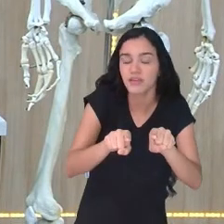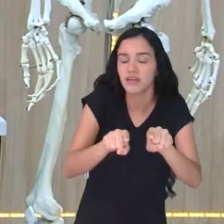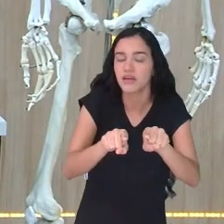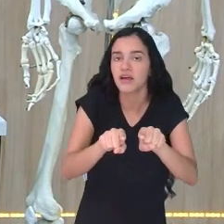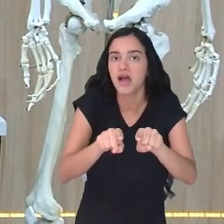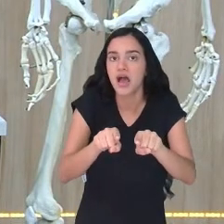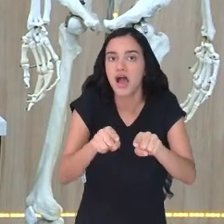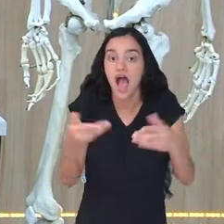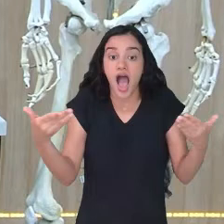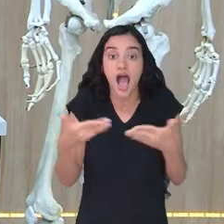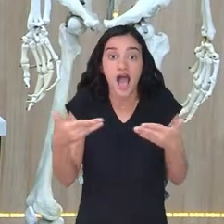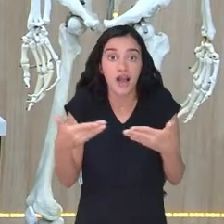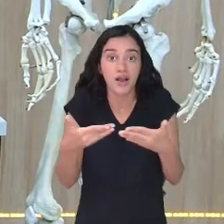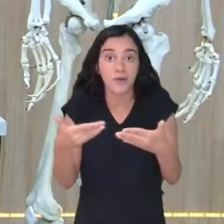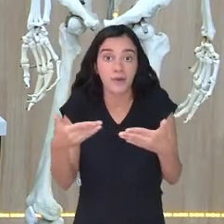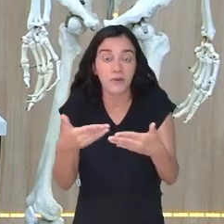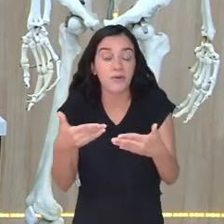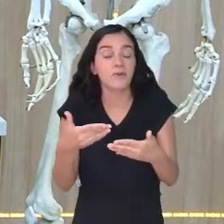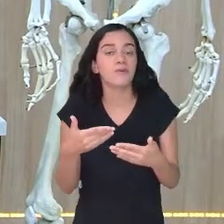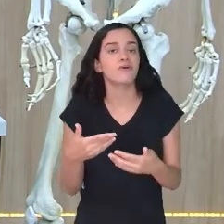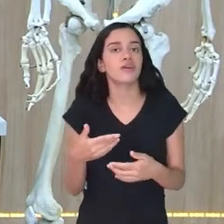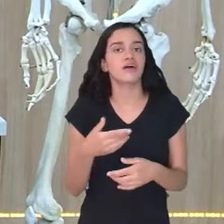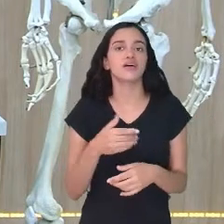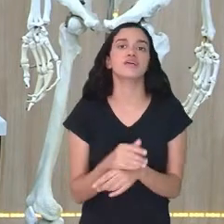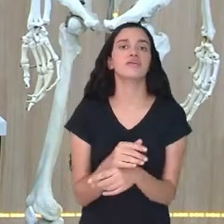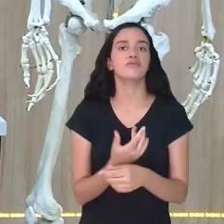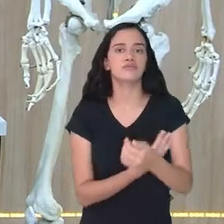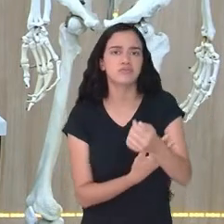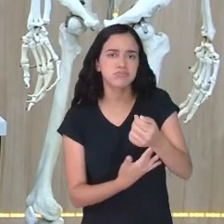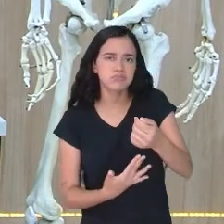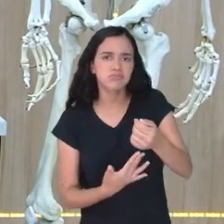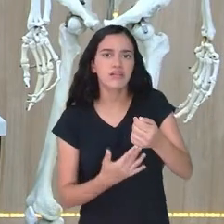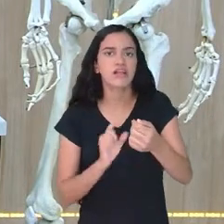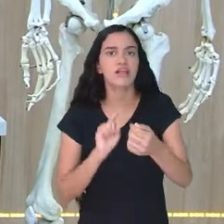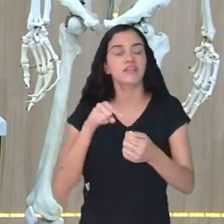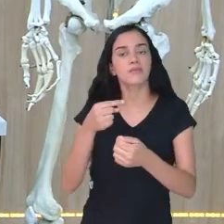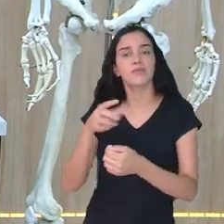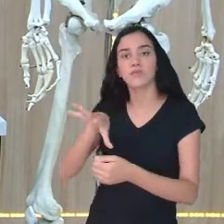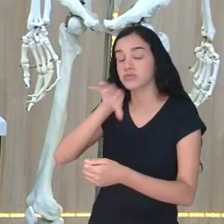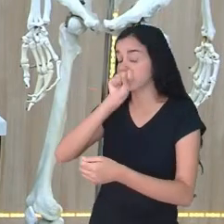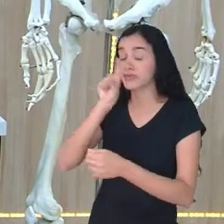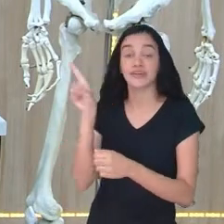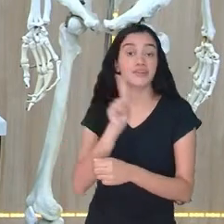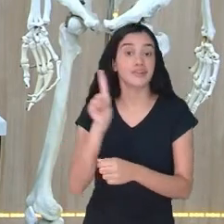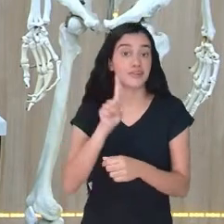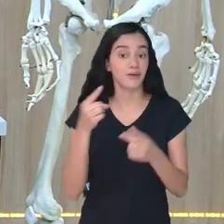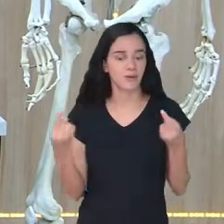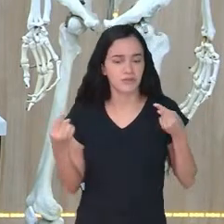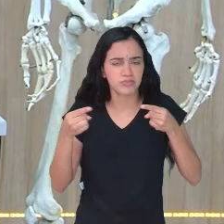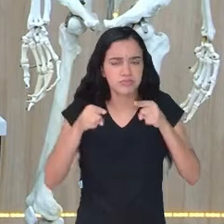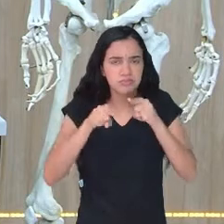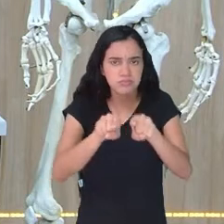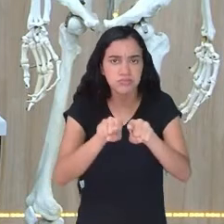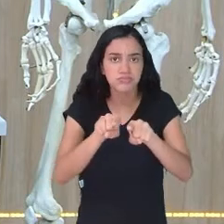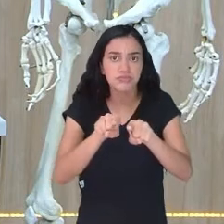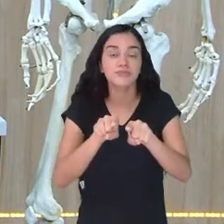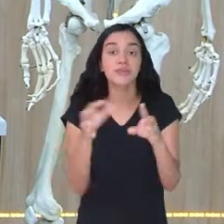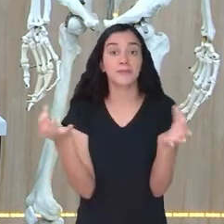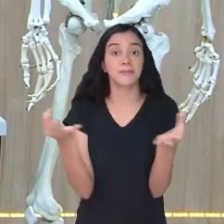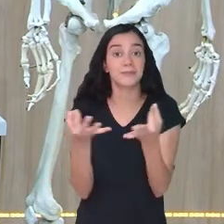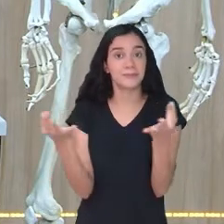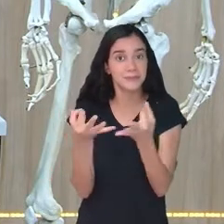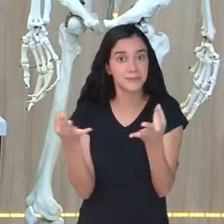vai acontecer a circulação, agora vai acontecer a respiração. Então, tudo isso está acontecendo através de um mecanismo perfeito,